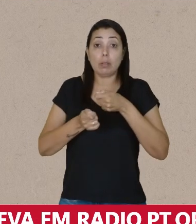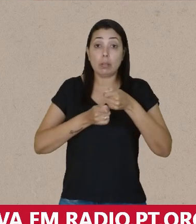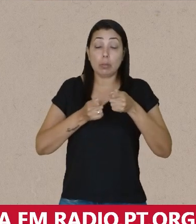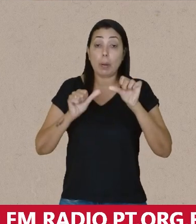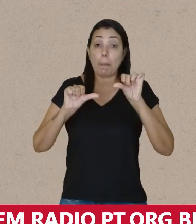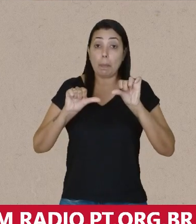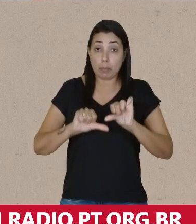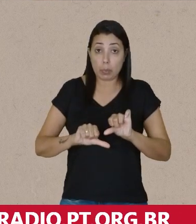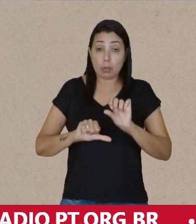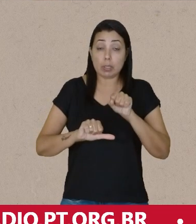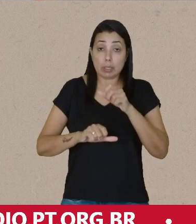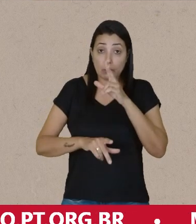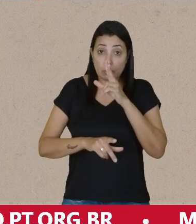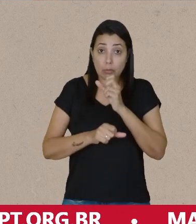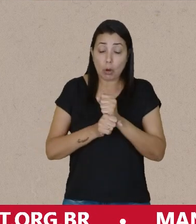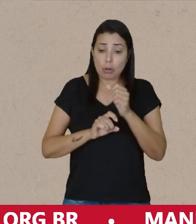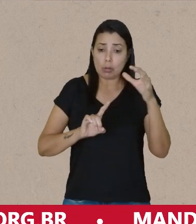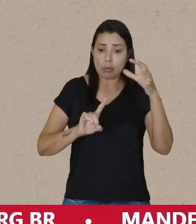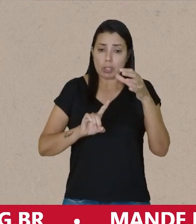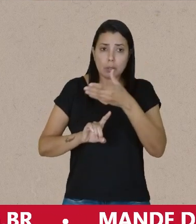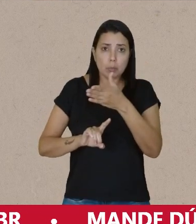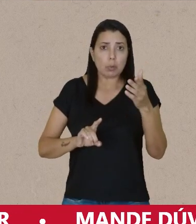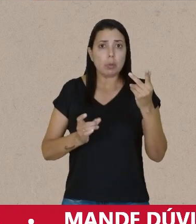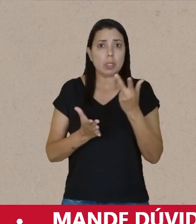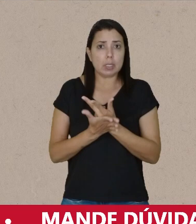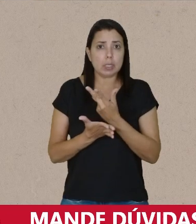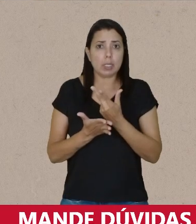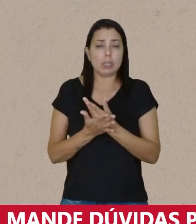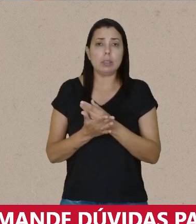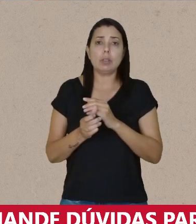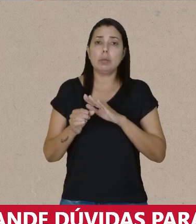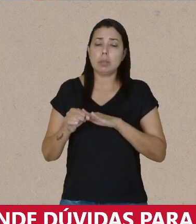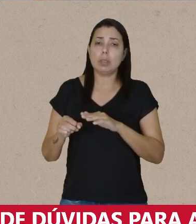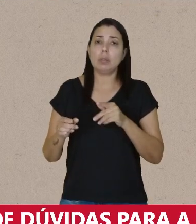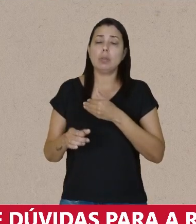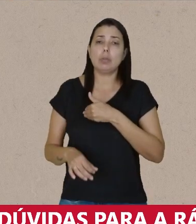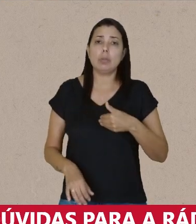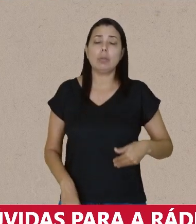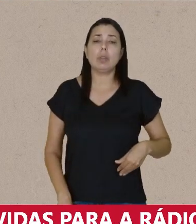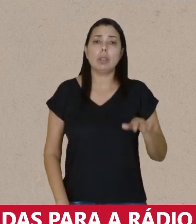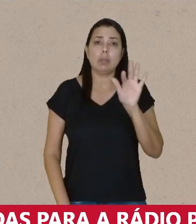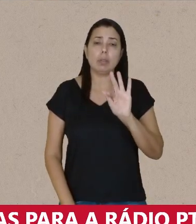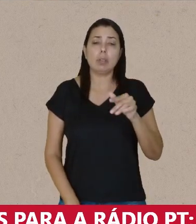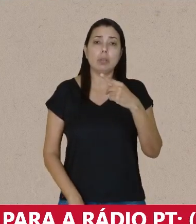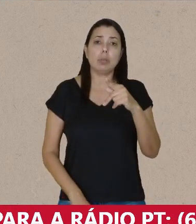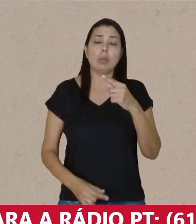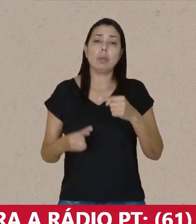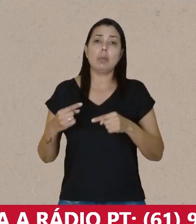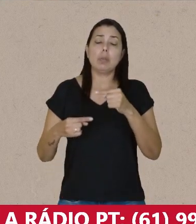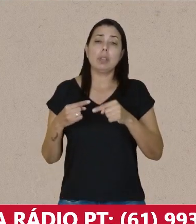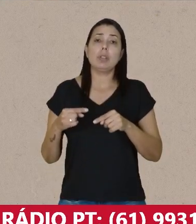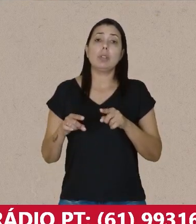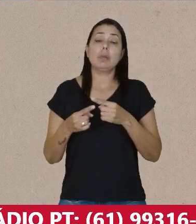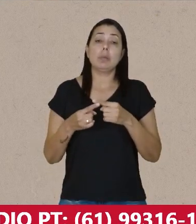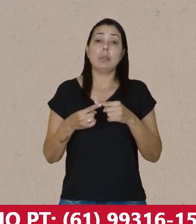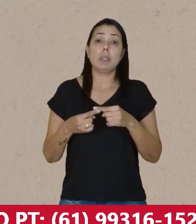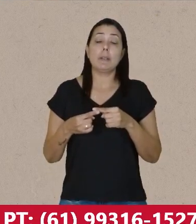do que isso, ela é fortemente afetada por erros e omissões do governo federal com a sua política antipopular. Por